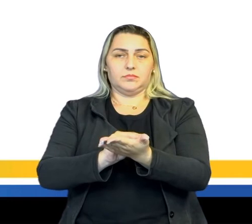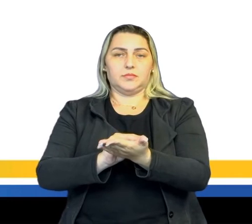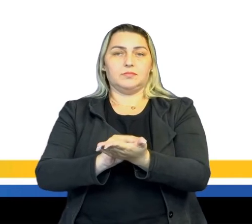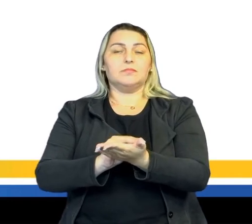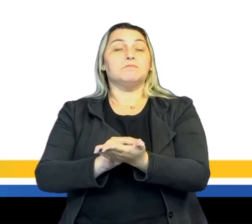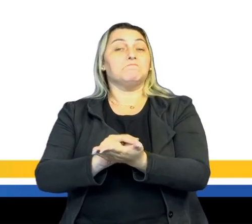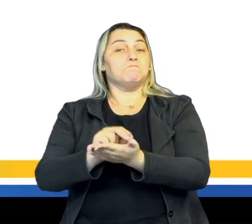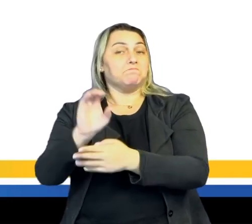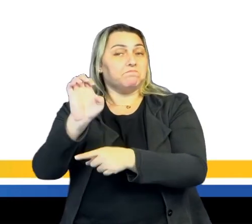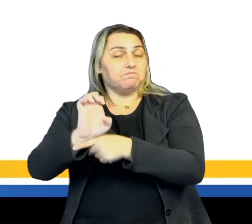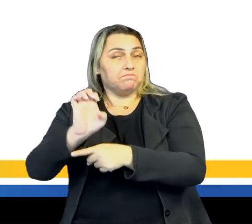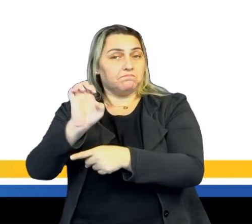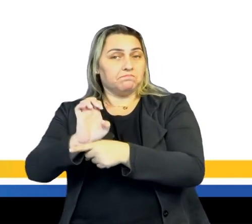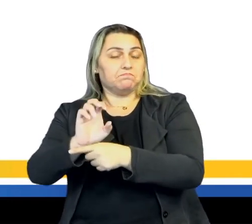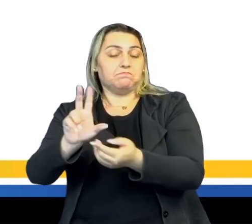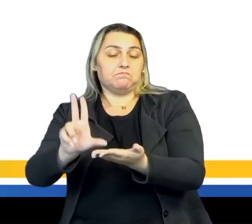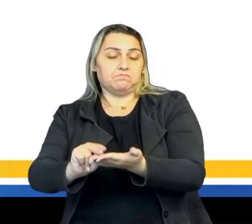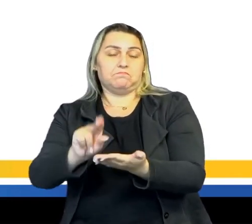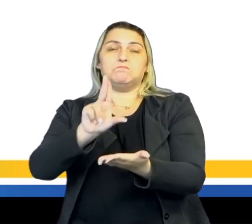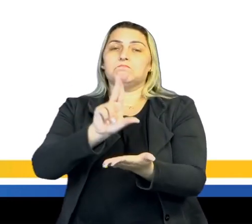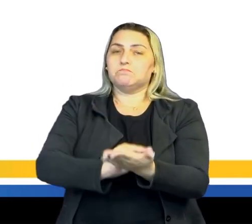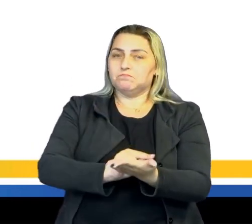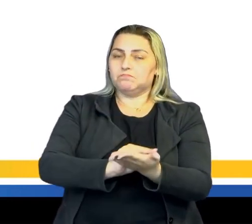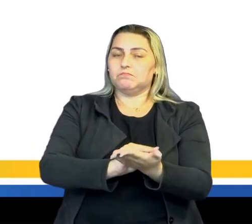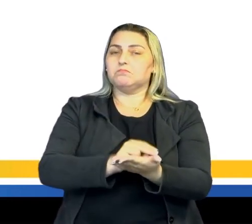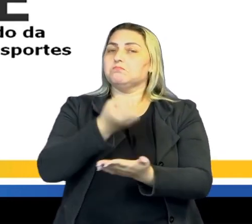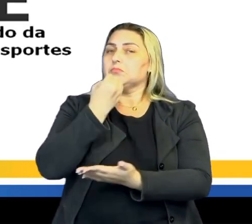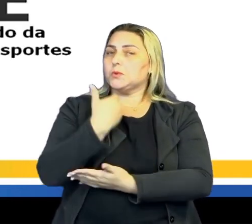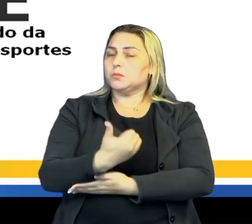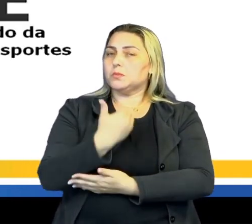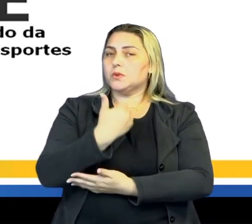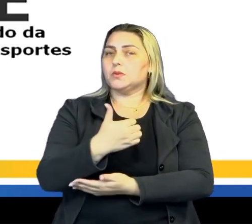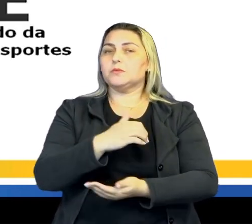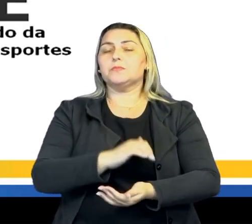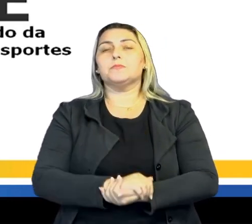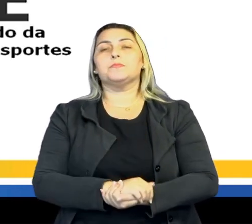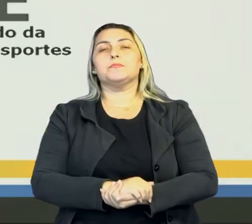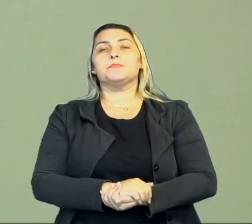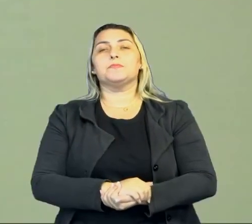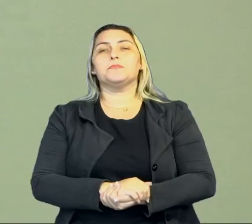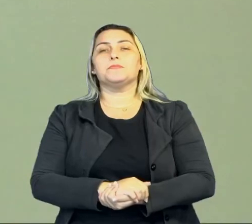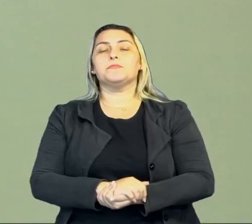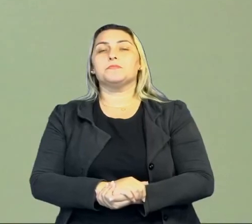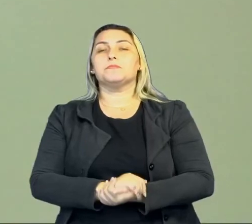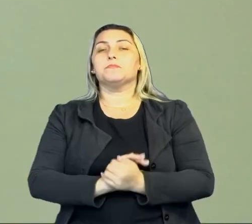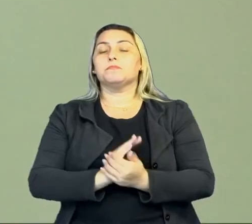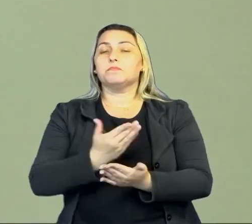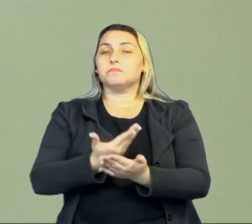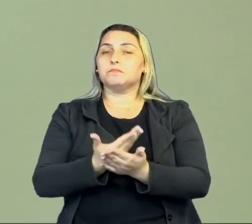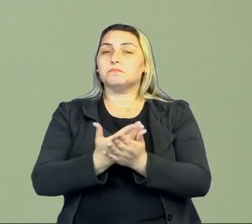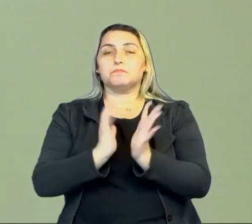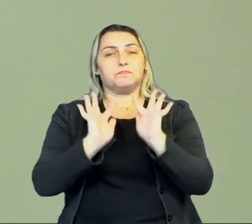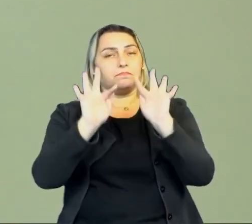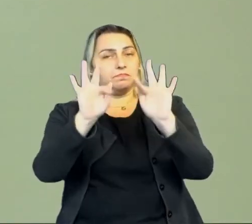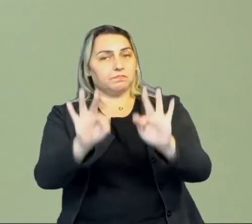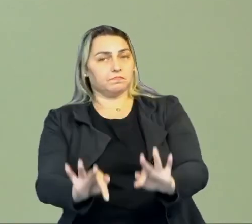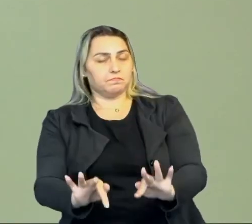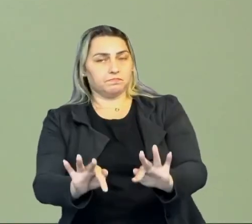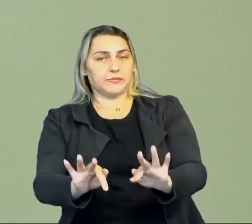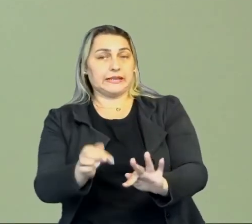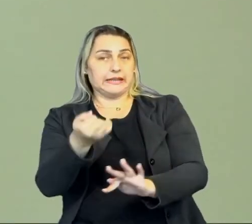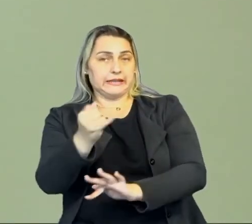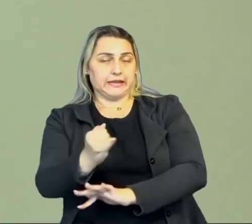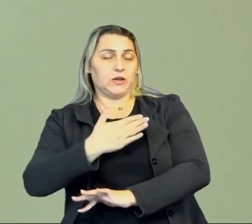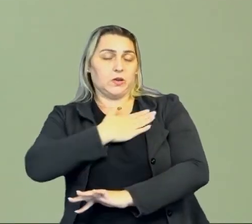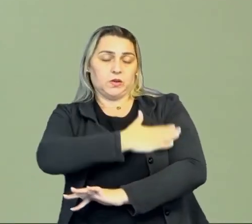a letra E, artigo científico. Muito bem. Pessoal, a nossa aula chegou ao fim.